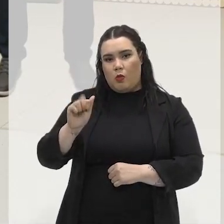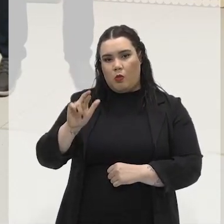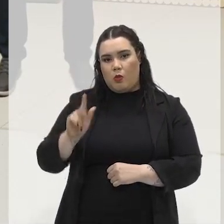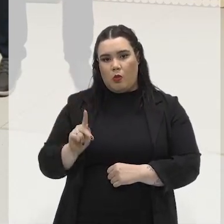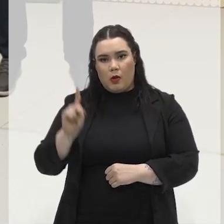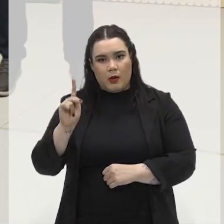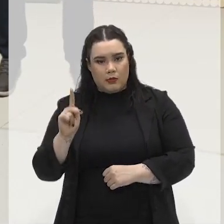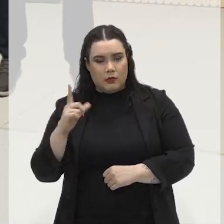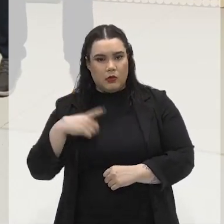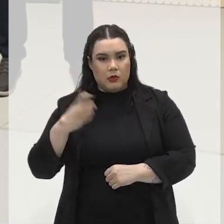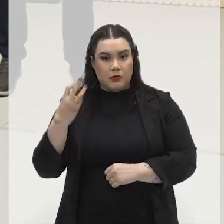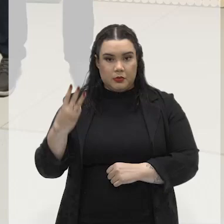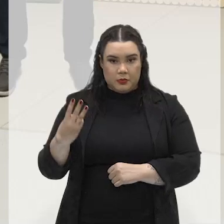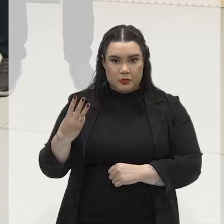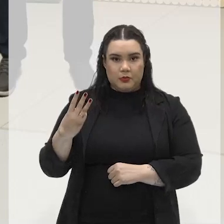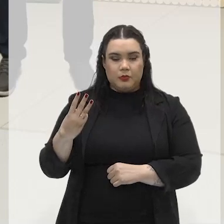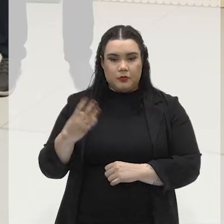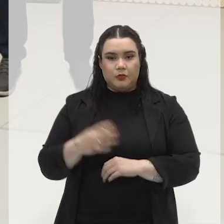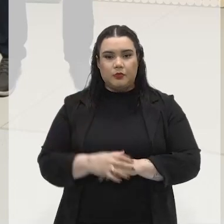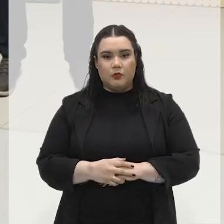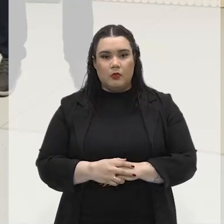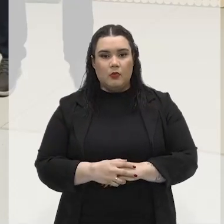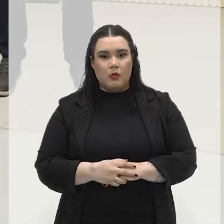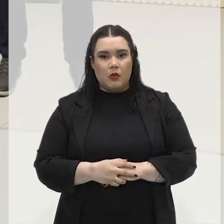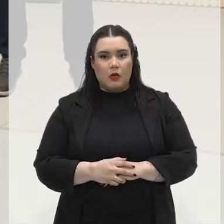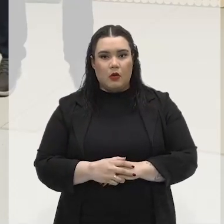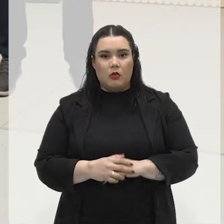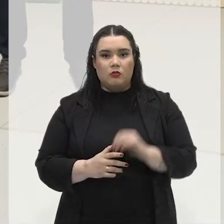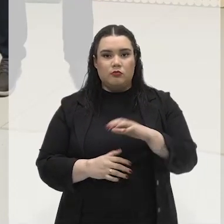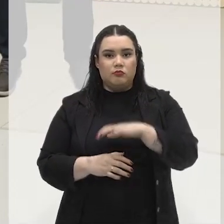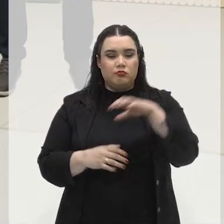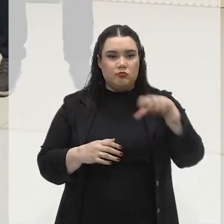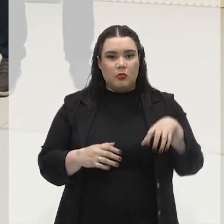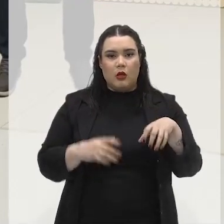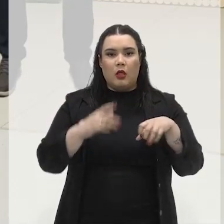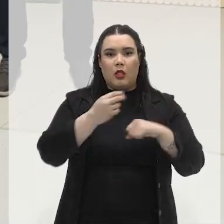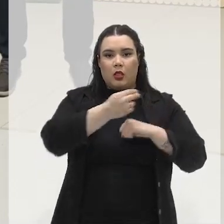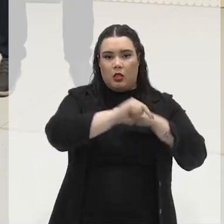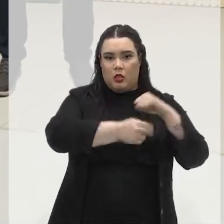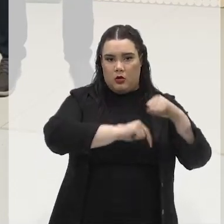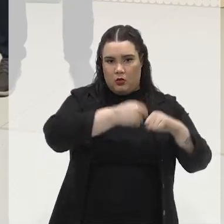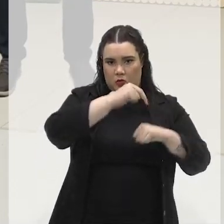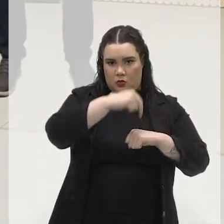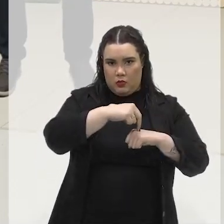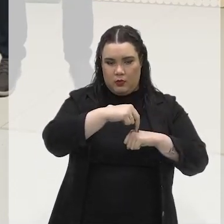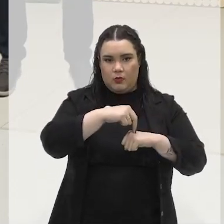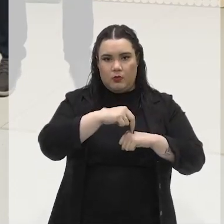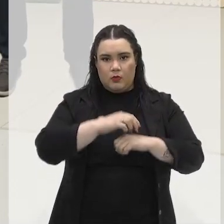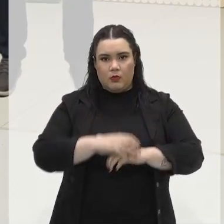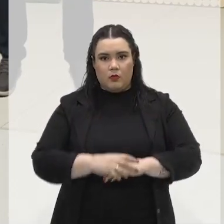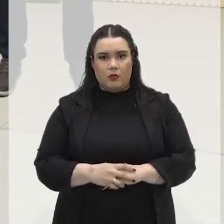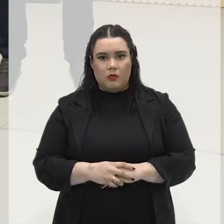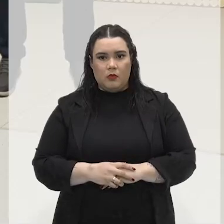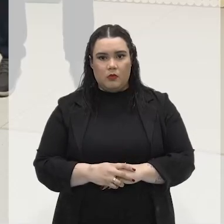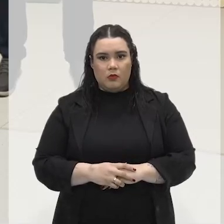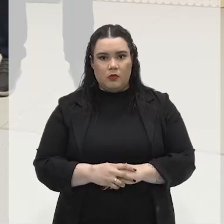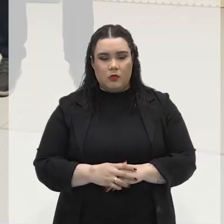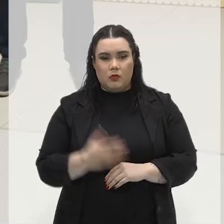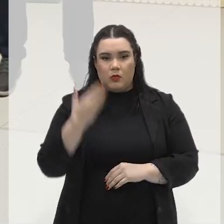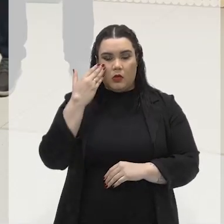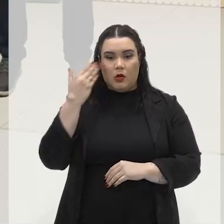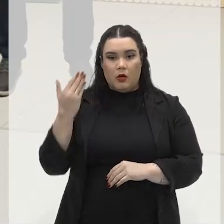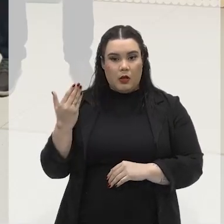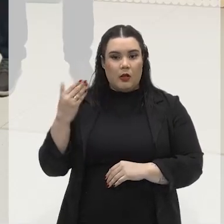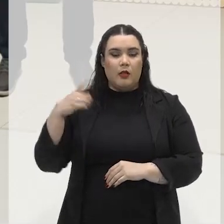por 3 quarks, dá só uma olhada. E do lado nós temos o nêutron, tá? Então aqui, ó, do lado direito tem o